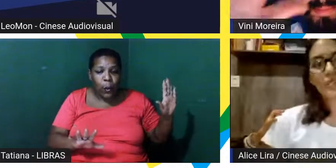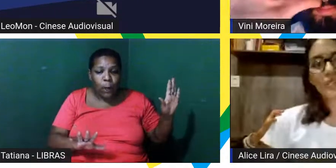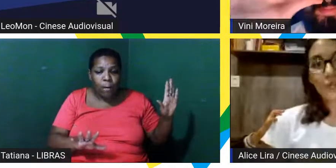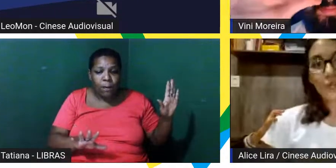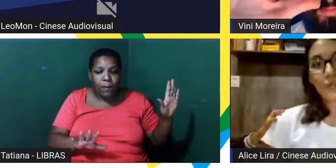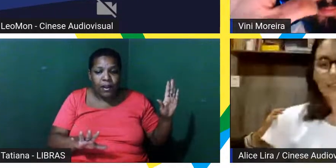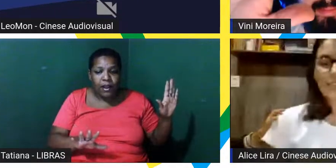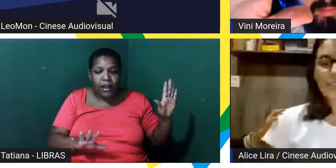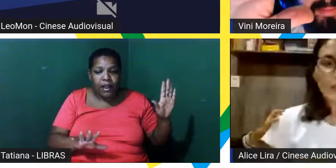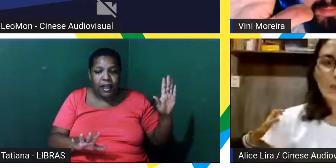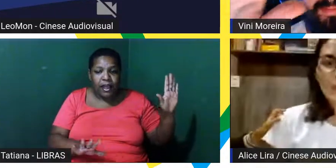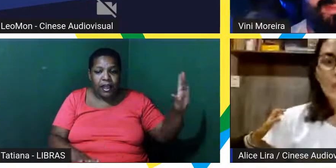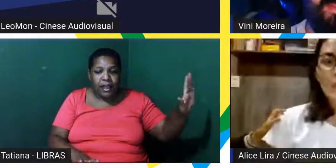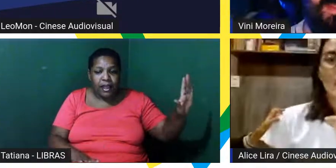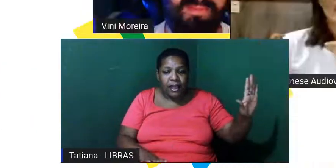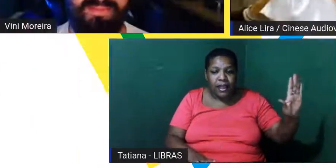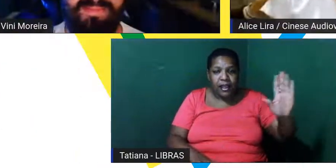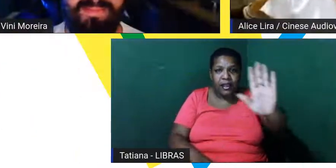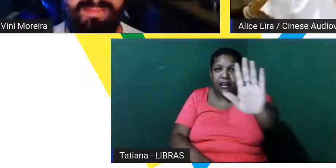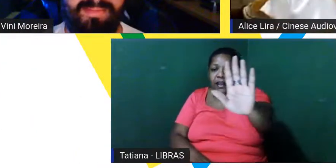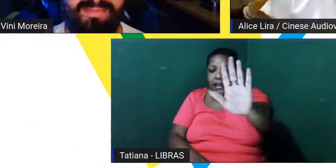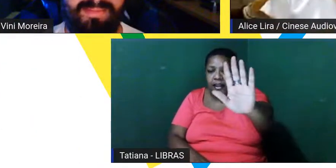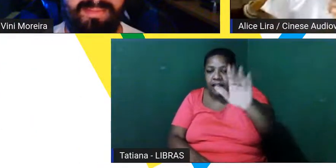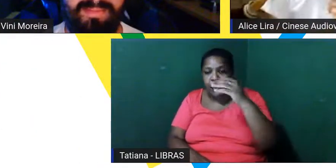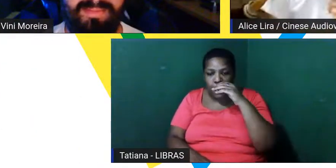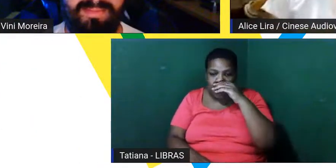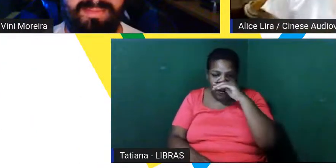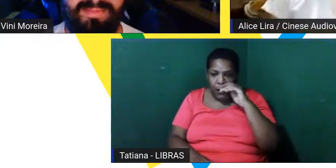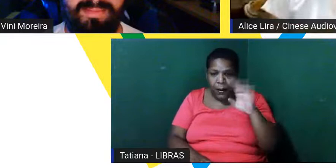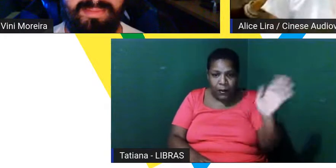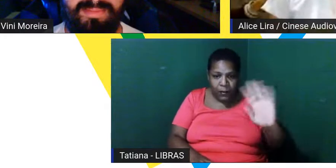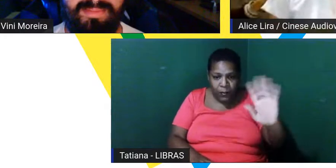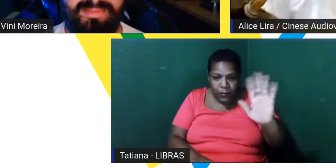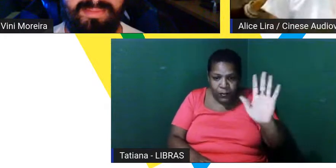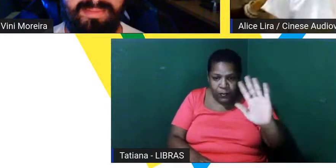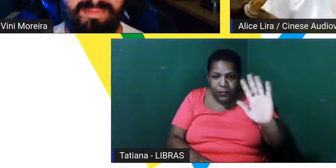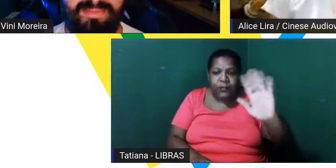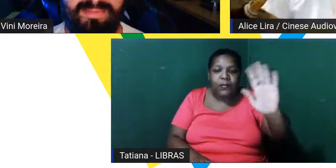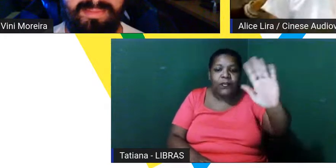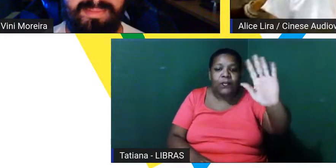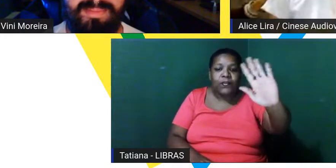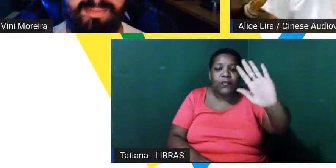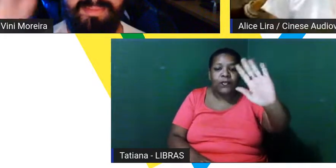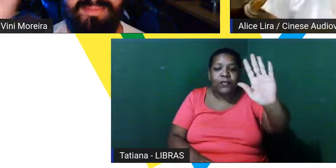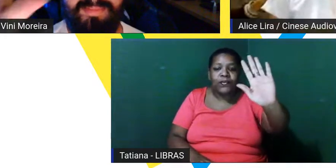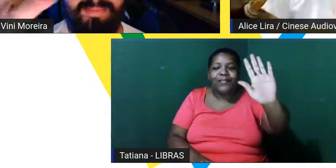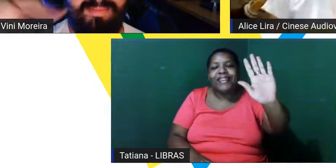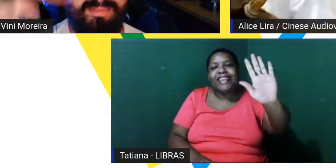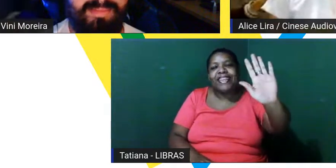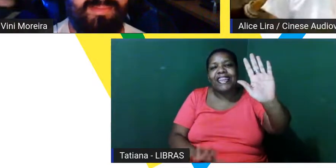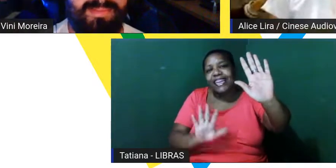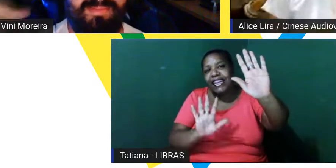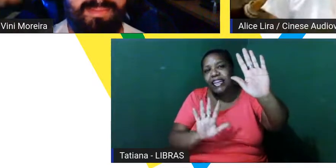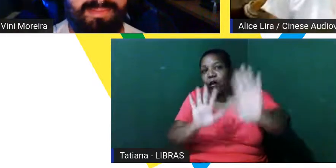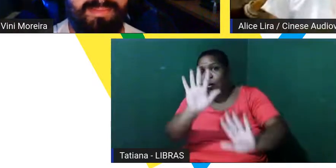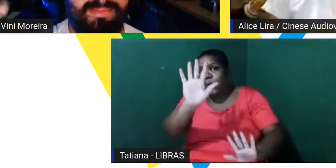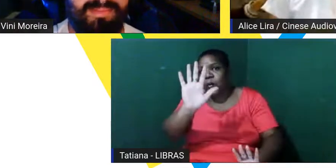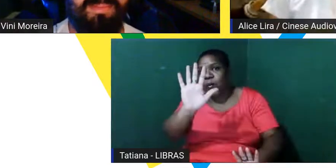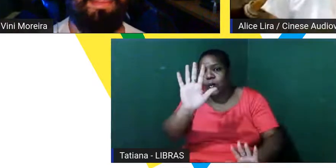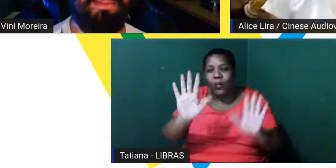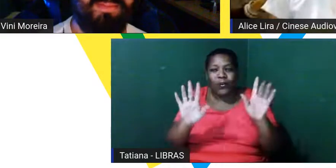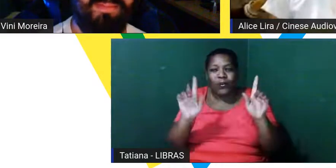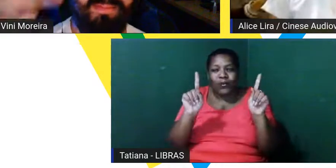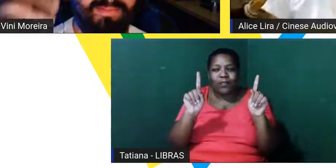foram dirigidos por mulheres pela gente tem um número muito pequeno aí médico é um